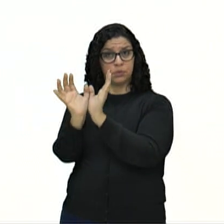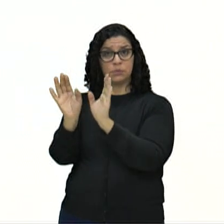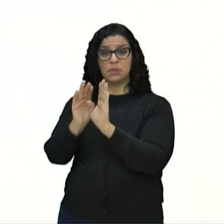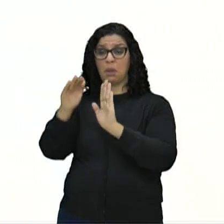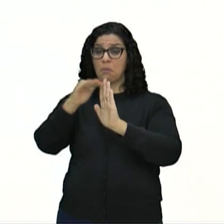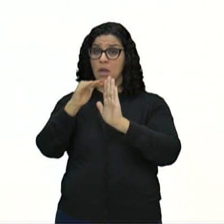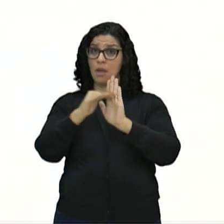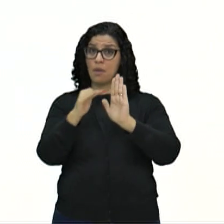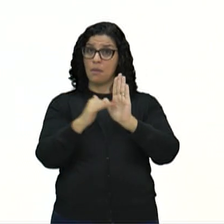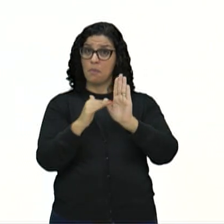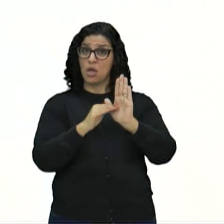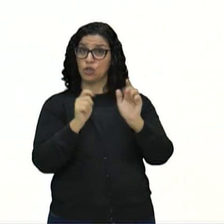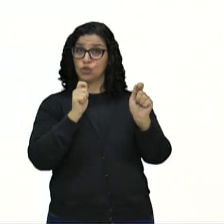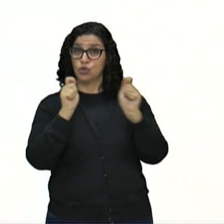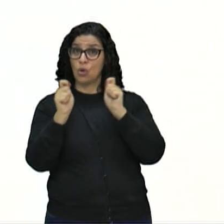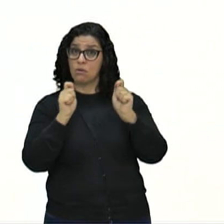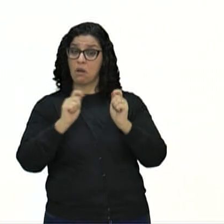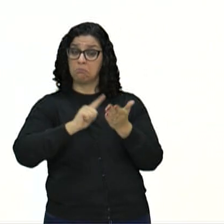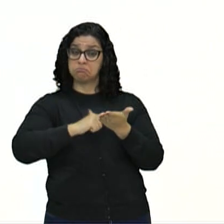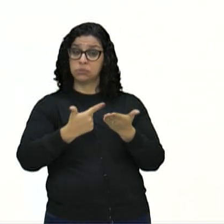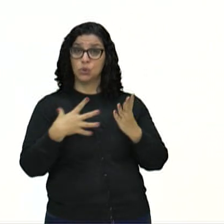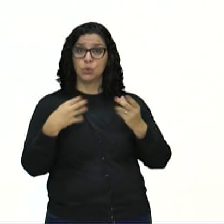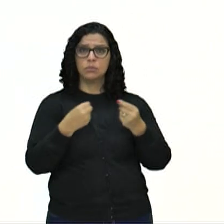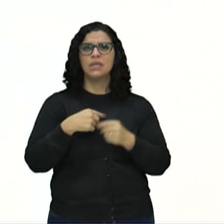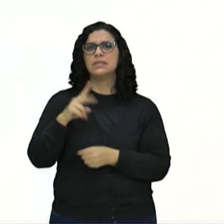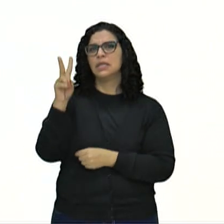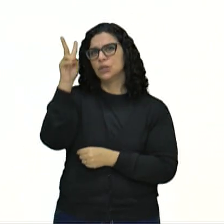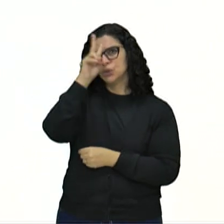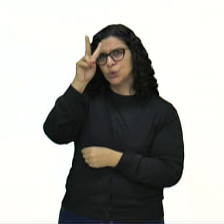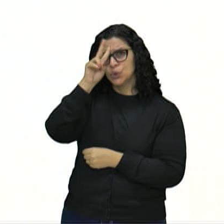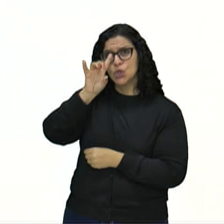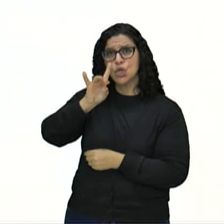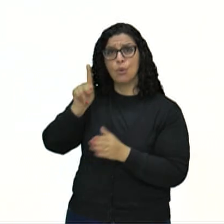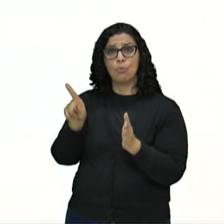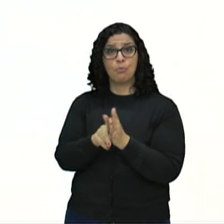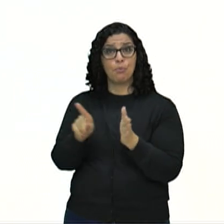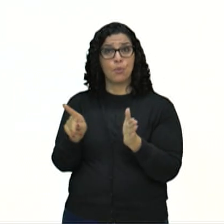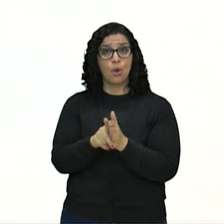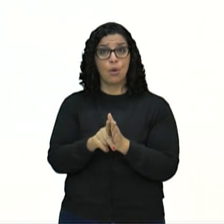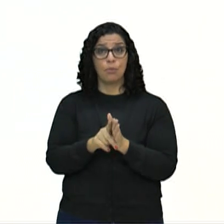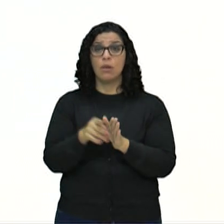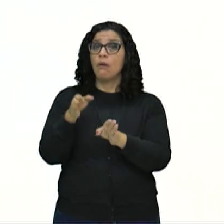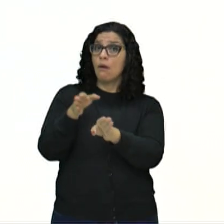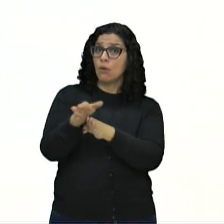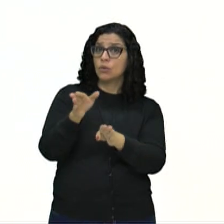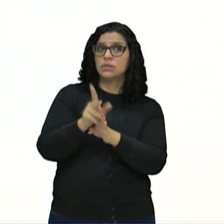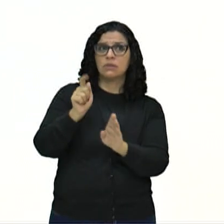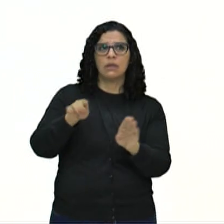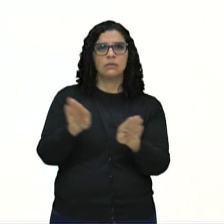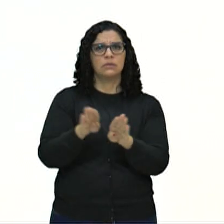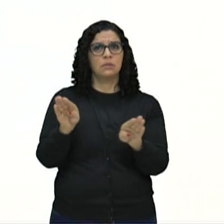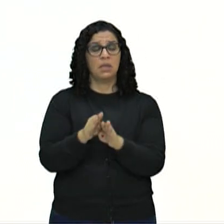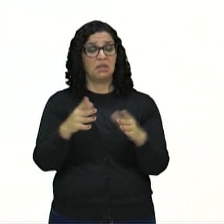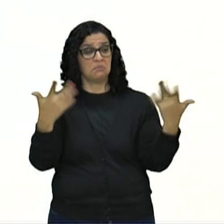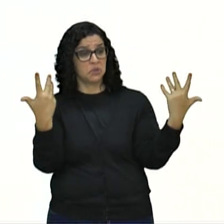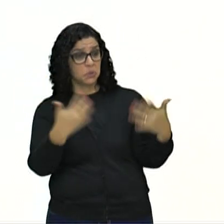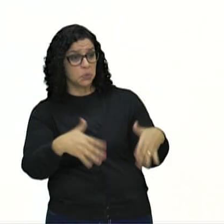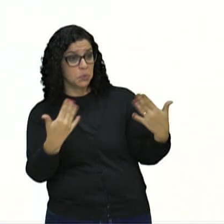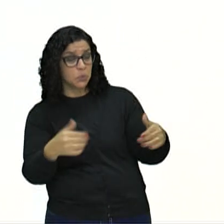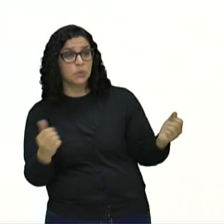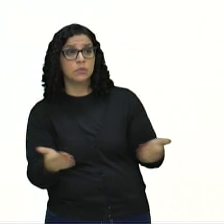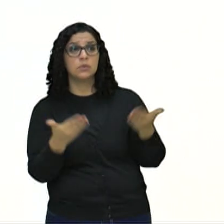lista de todos os jornais. Só quero histórias altamente recomendadas. Há elogios